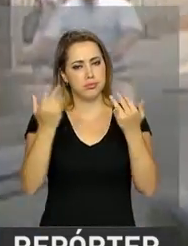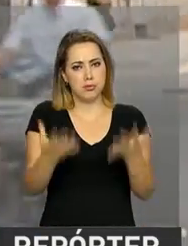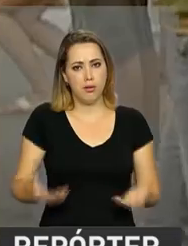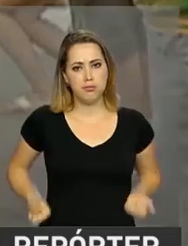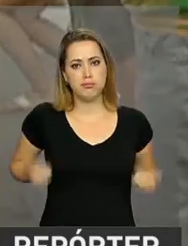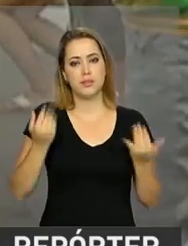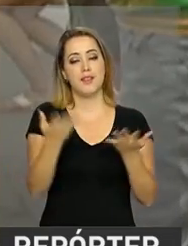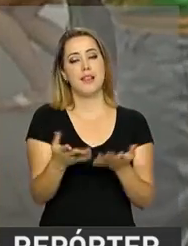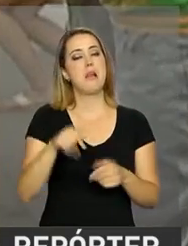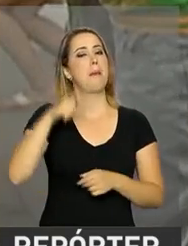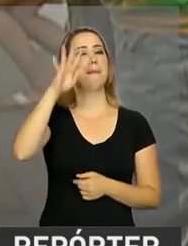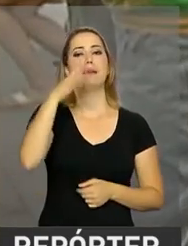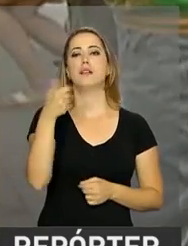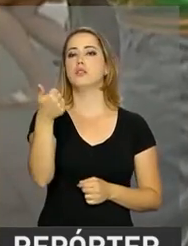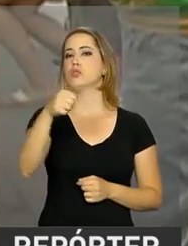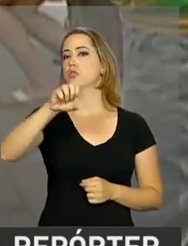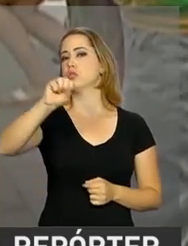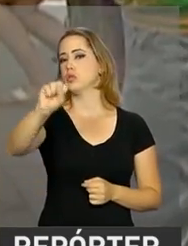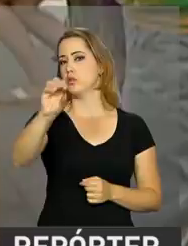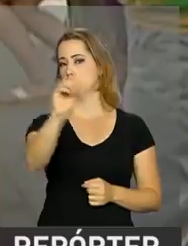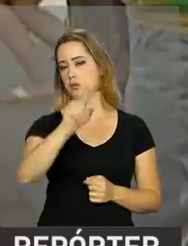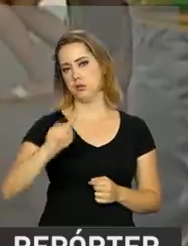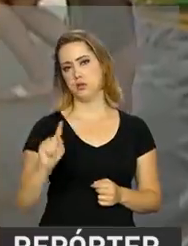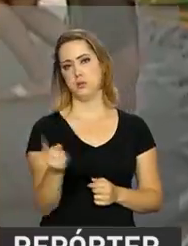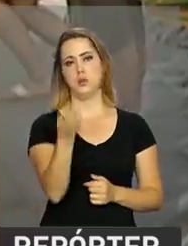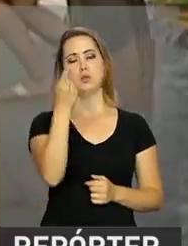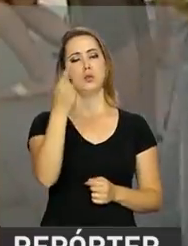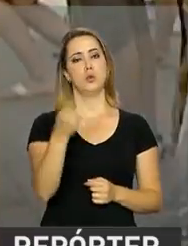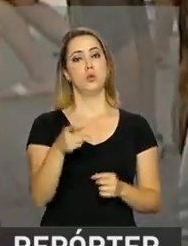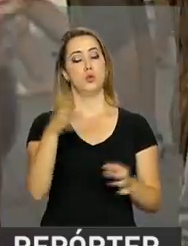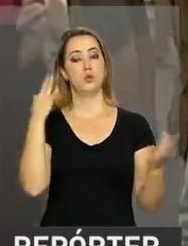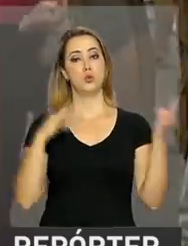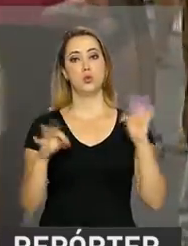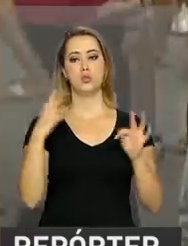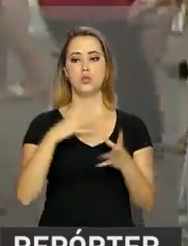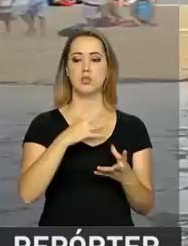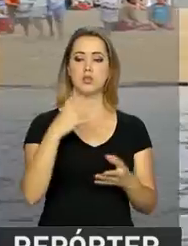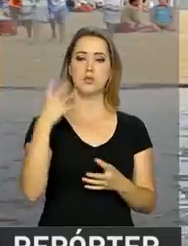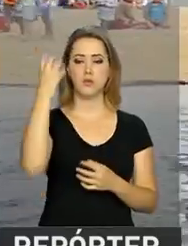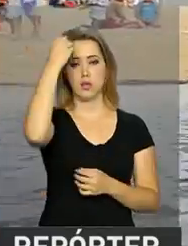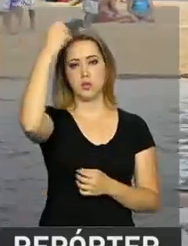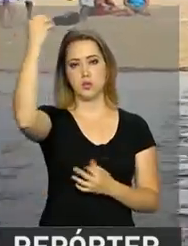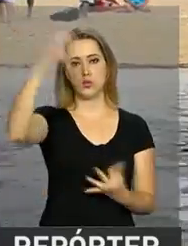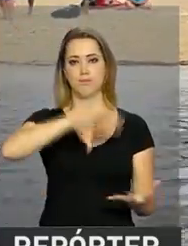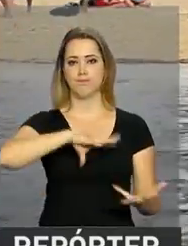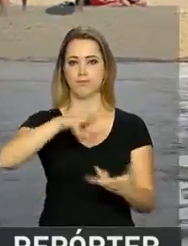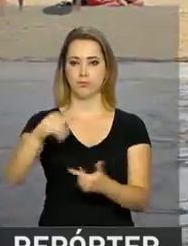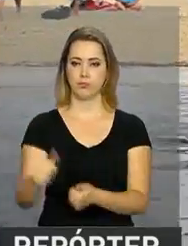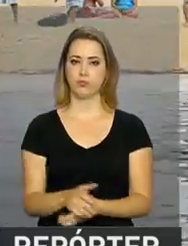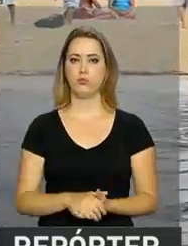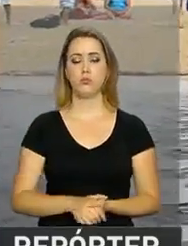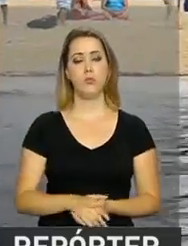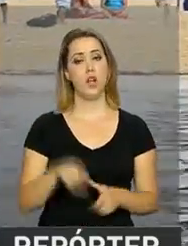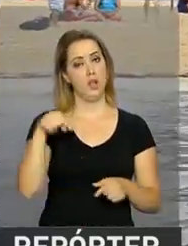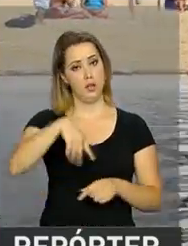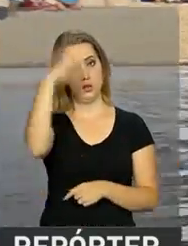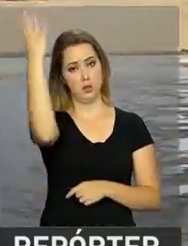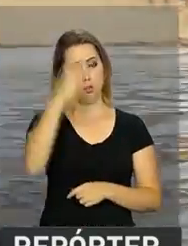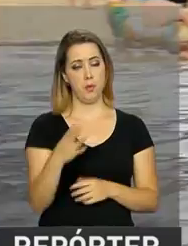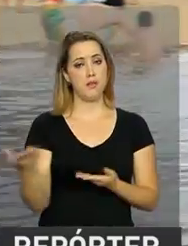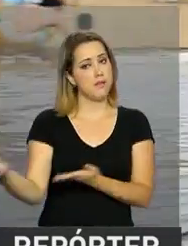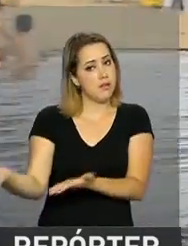turistas viajando pro exterior a participação do Brasil ainda é pequena Recebeu pouco mais de